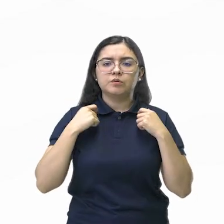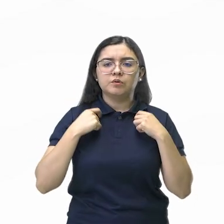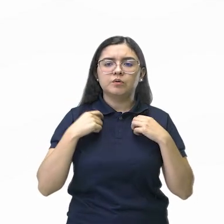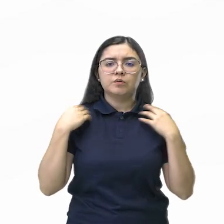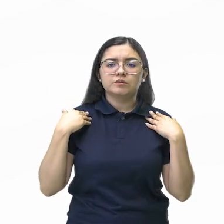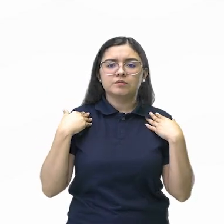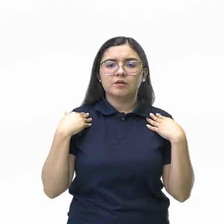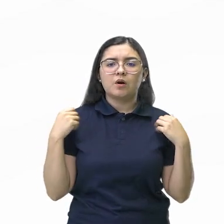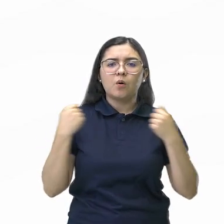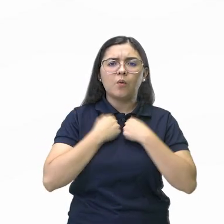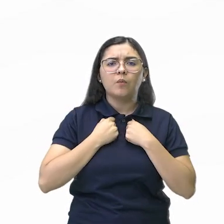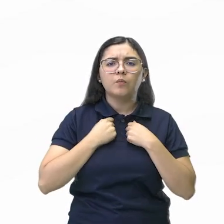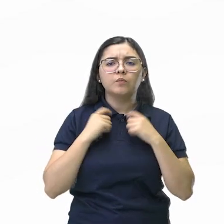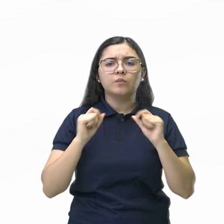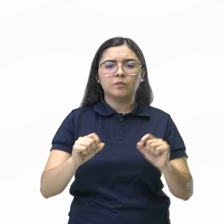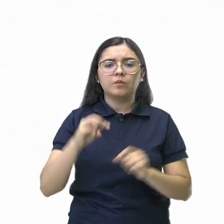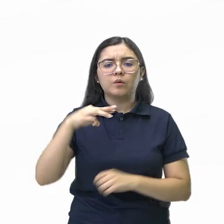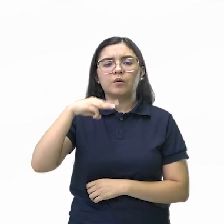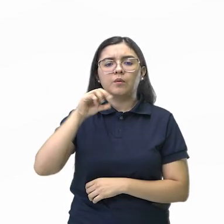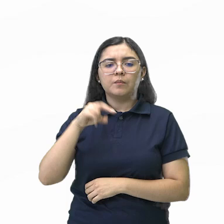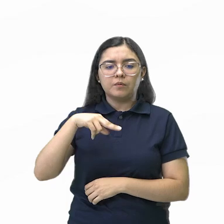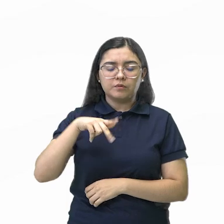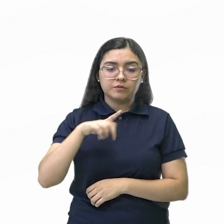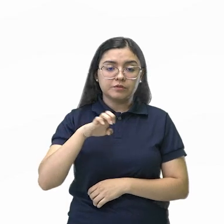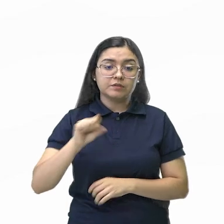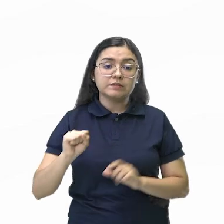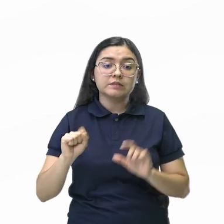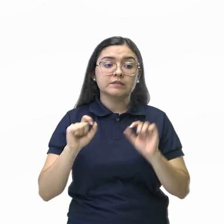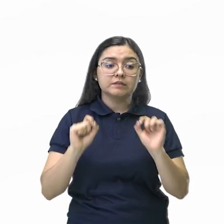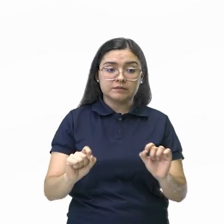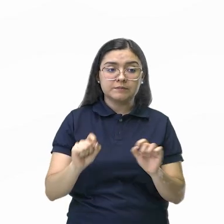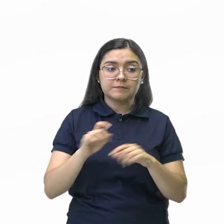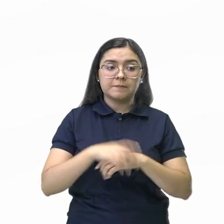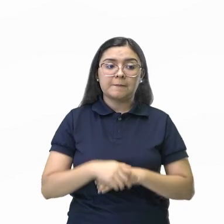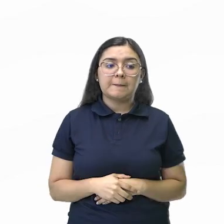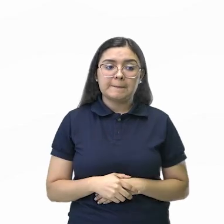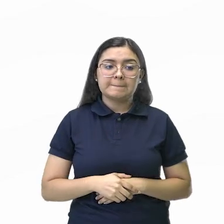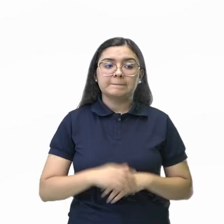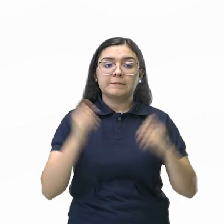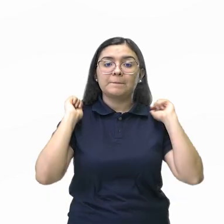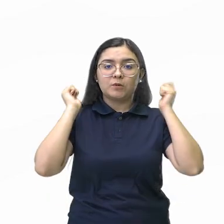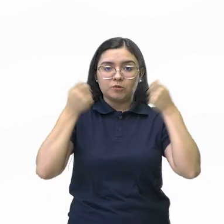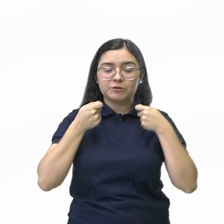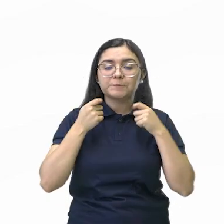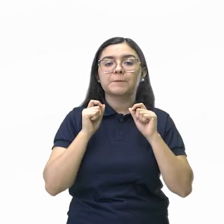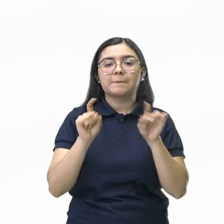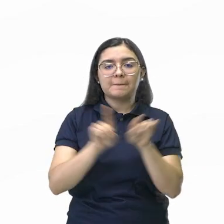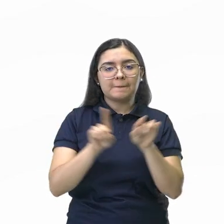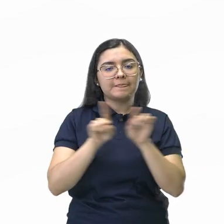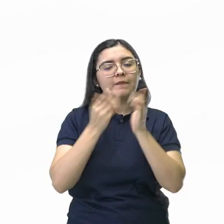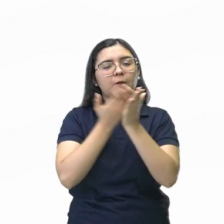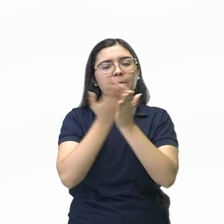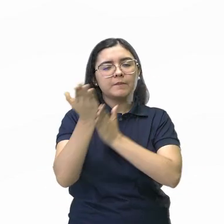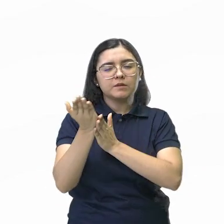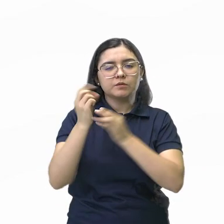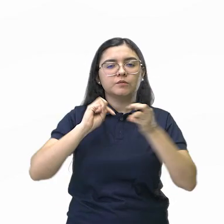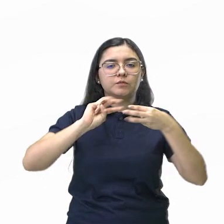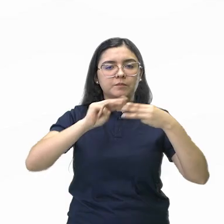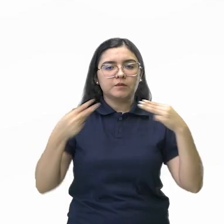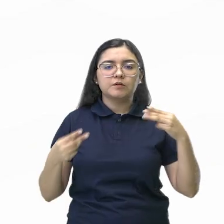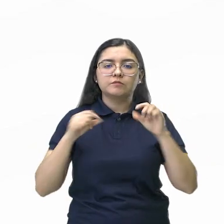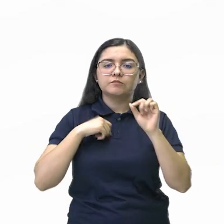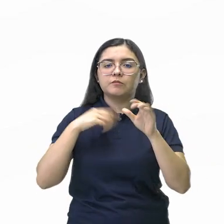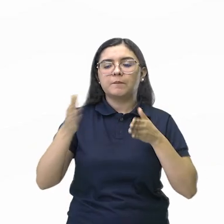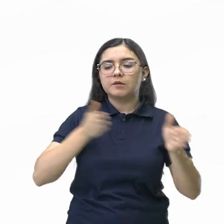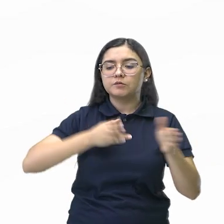gente lembra logo de quem? De Mendel, né? Que começou a fazer, né, em certo período